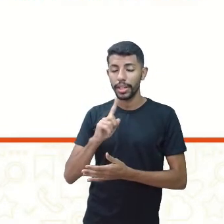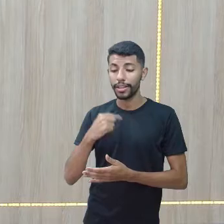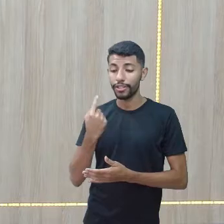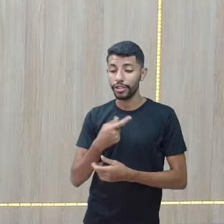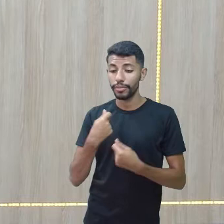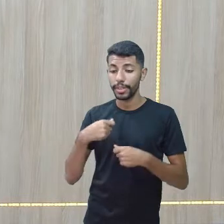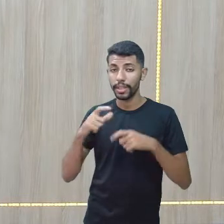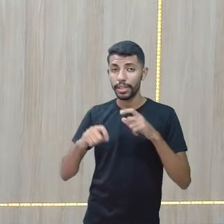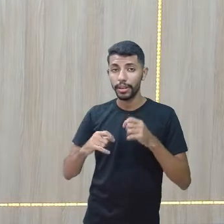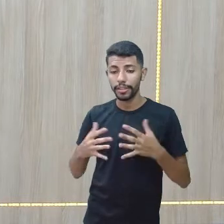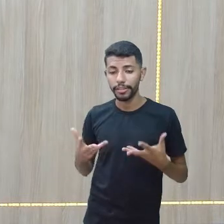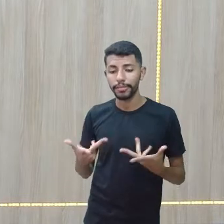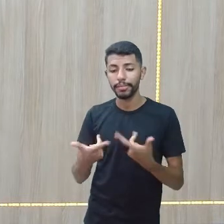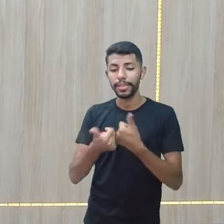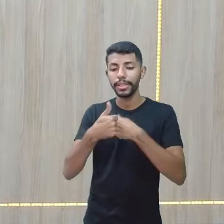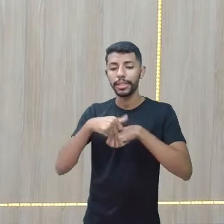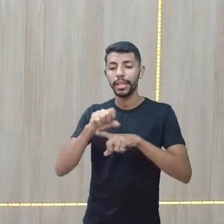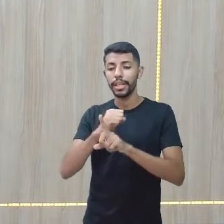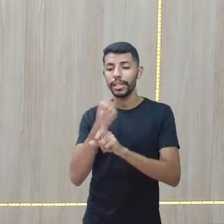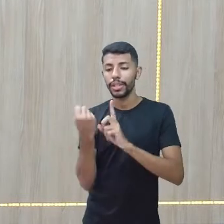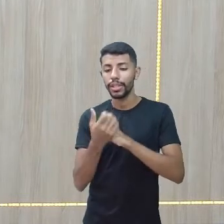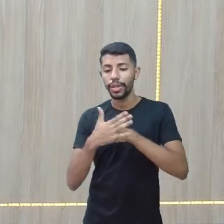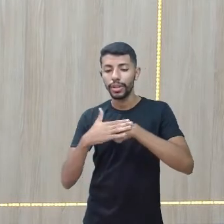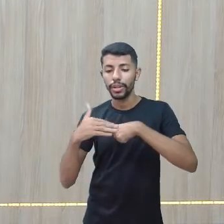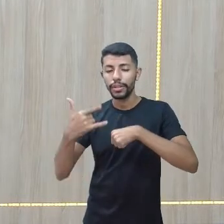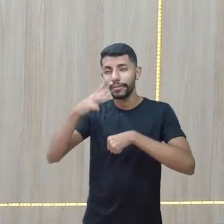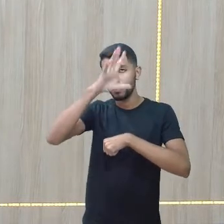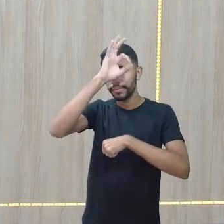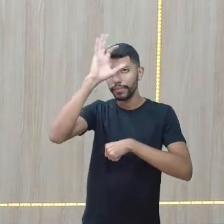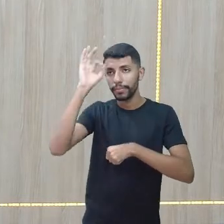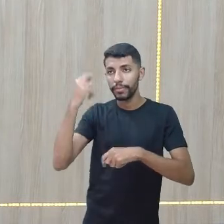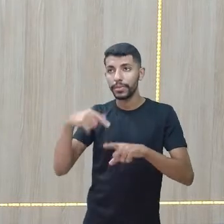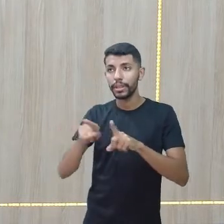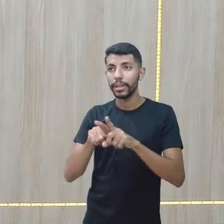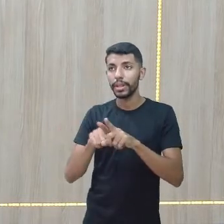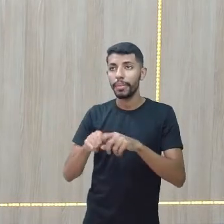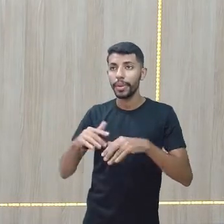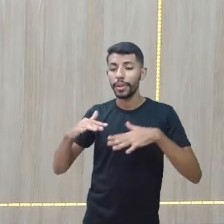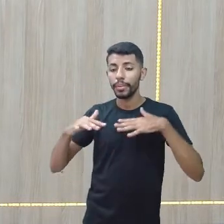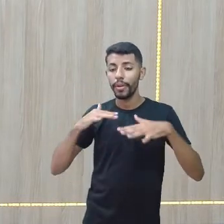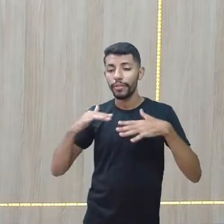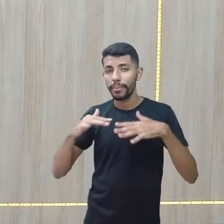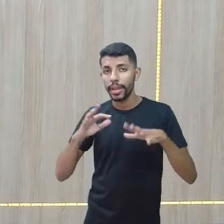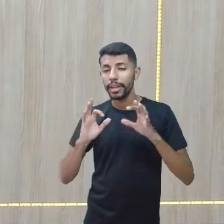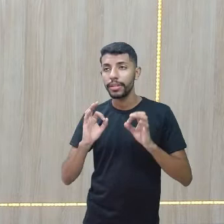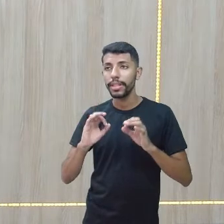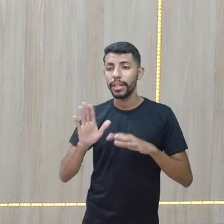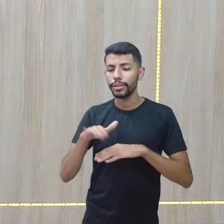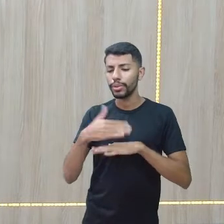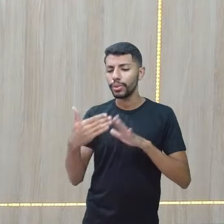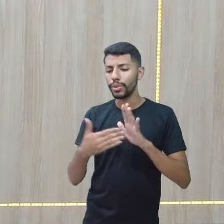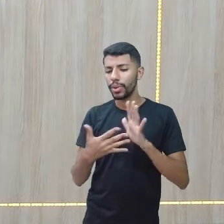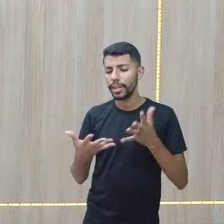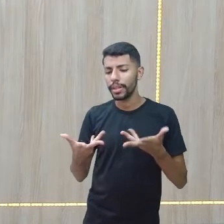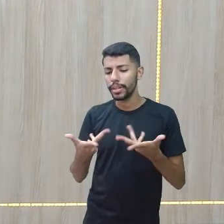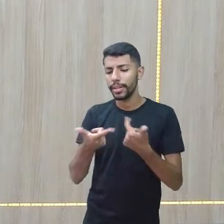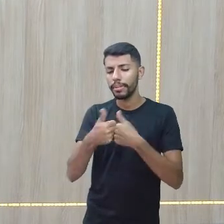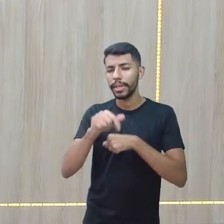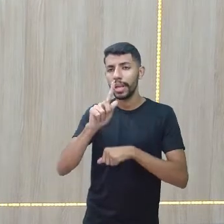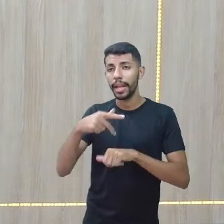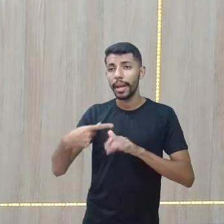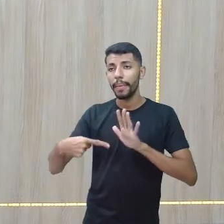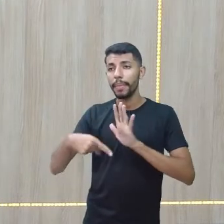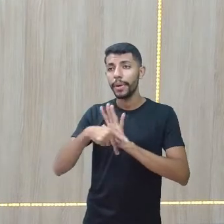habilidades socioafetivas, cognitivas, relacionadas à motricidade. Todas essas habilidades já